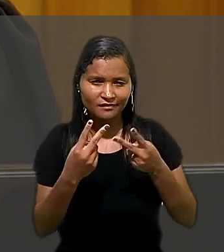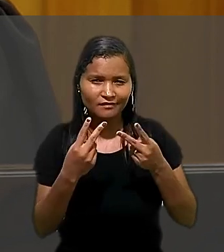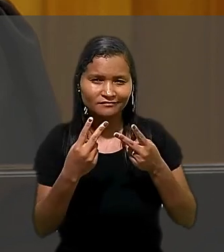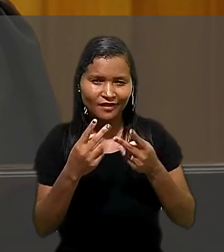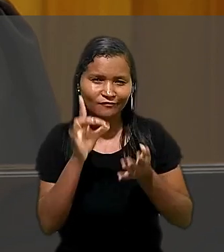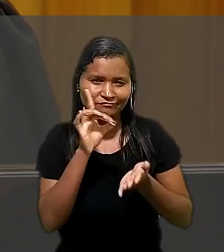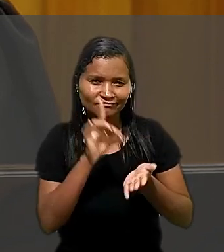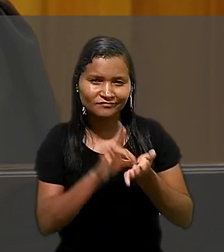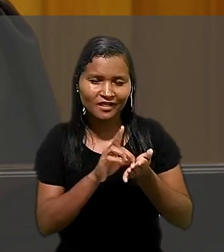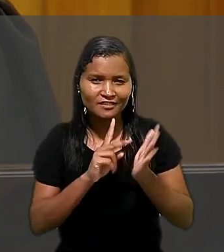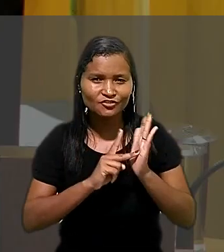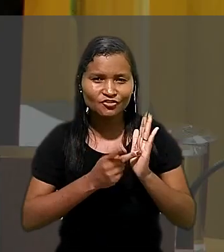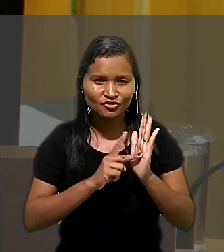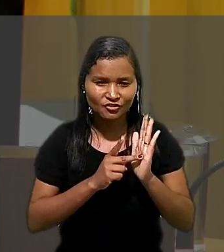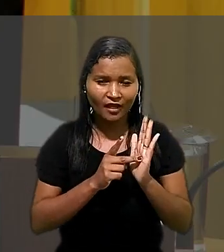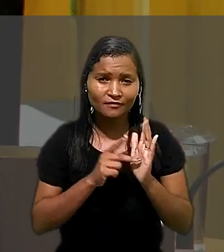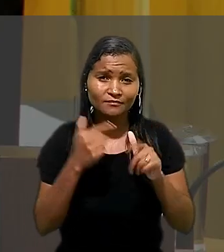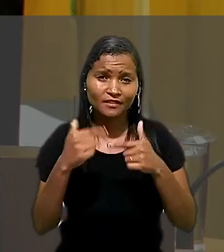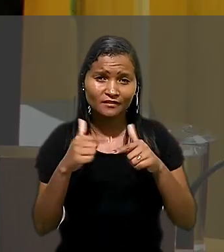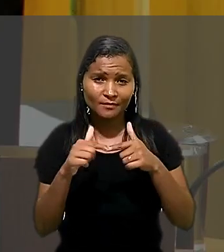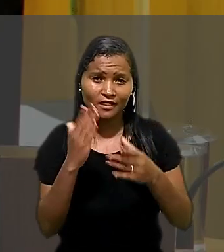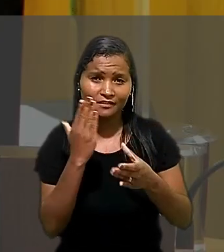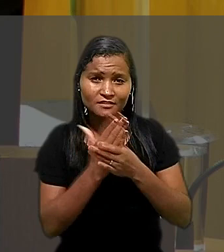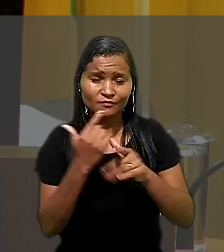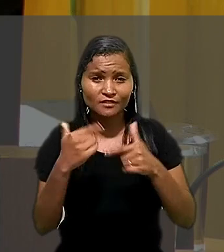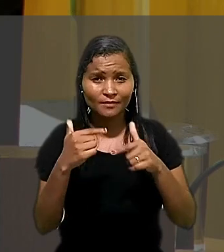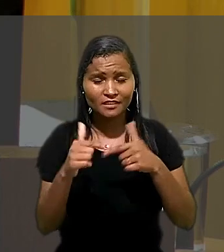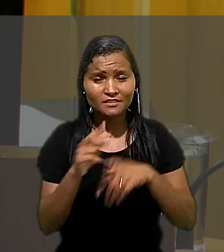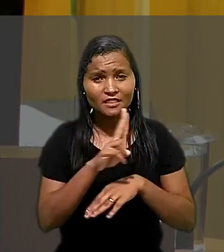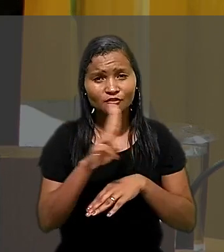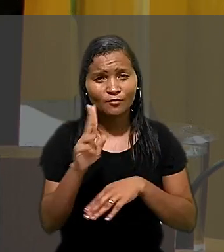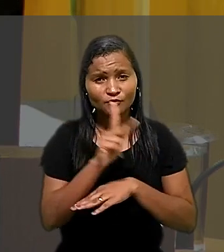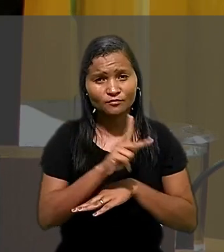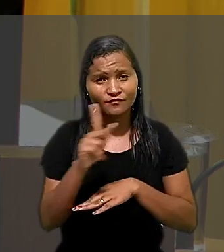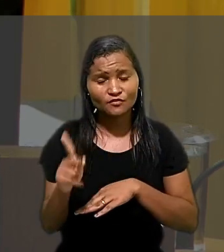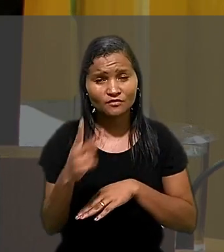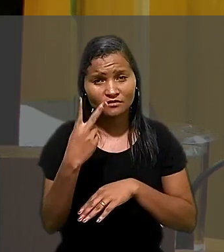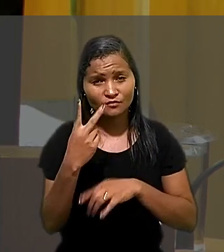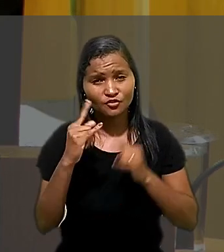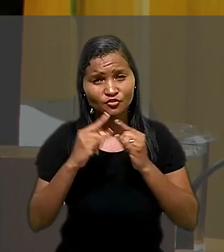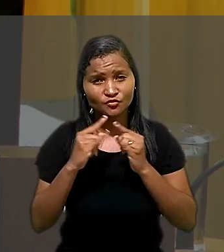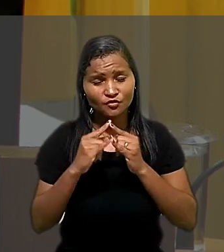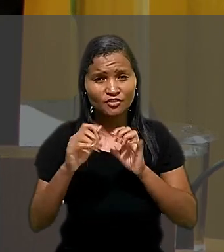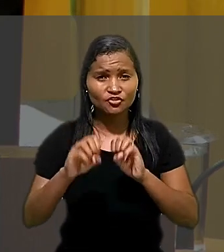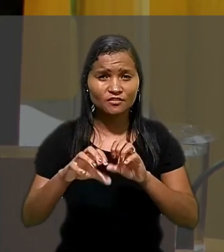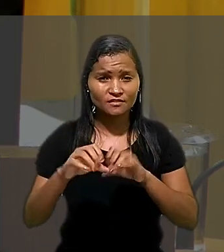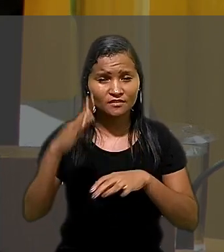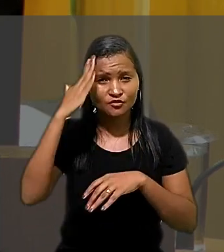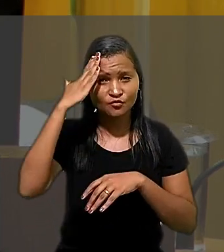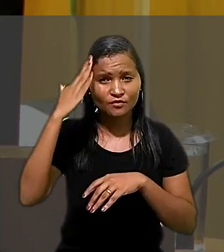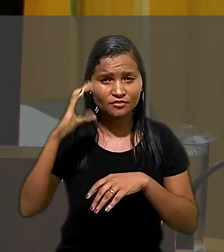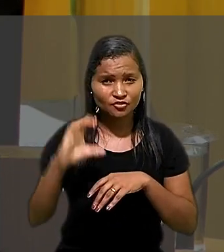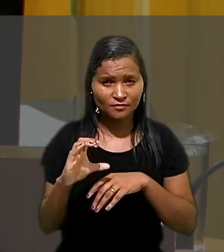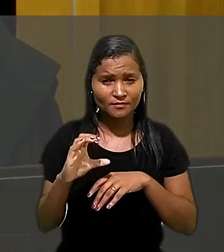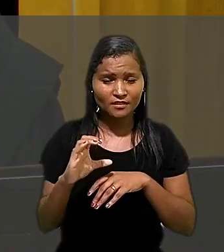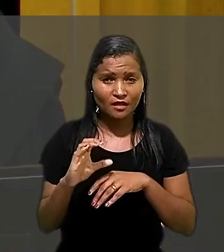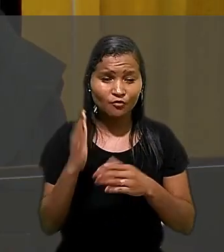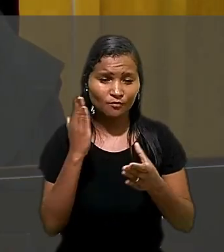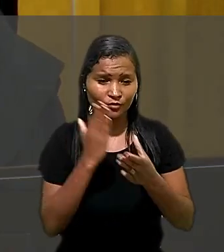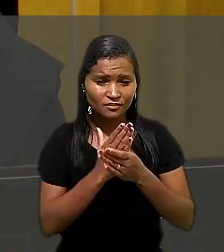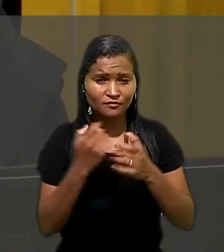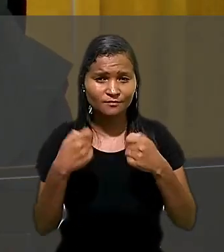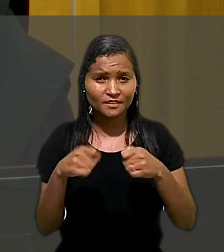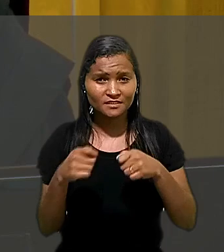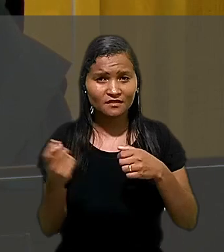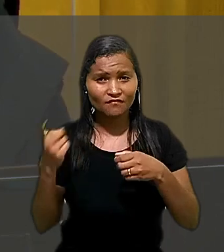a legitimidade do sindicato para atuar na ação trabalhista em nome dos professores das 2 instituições de ensino de Curitiba. O